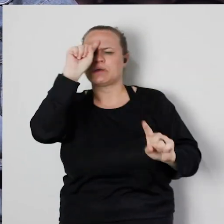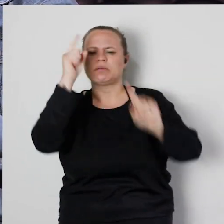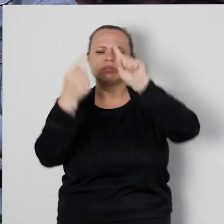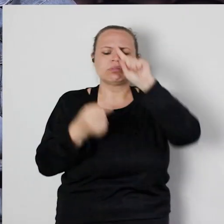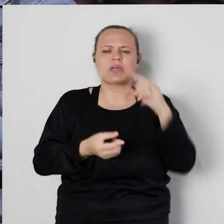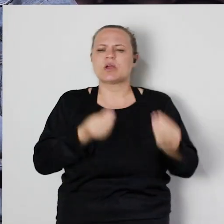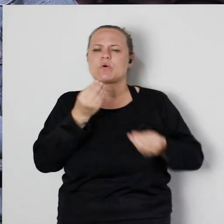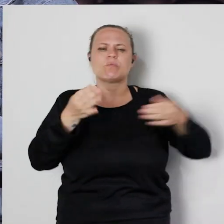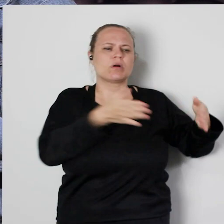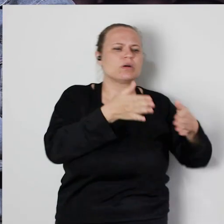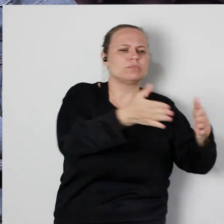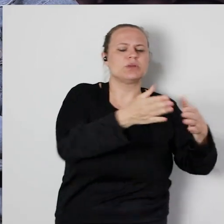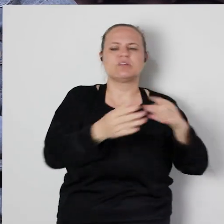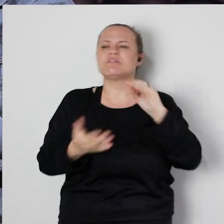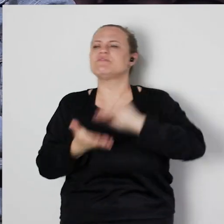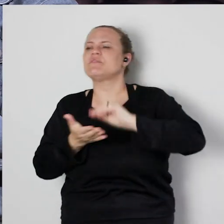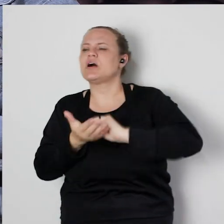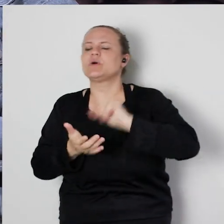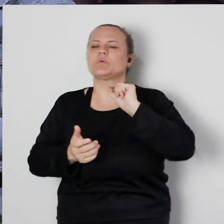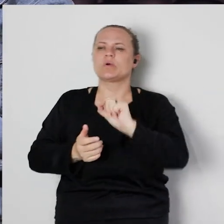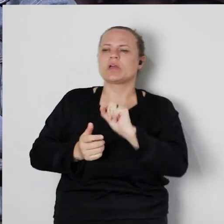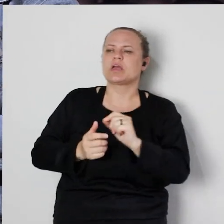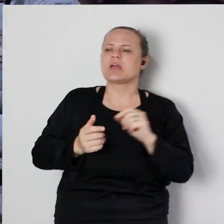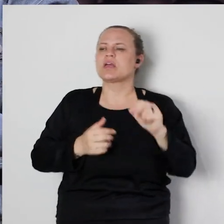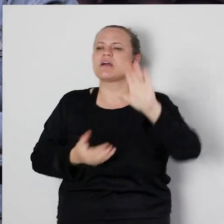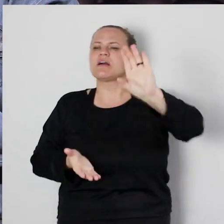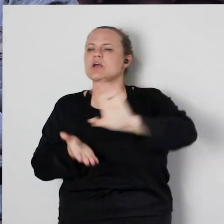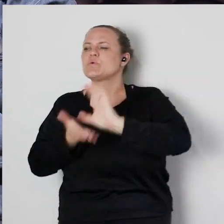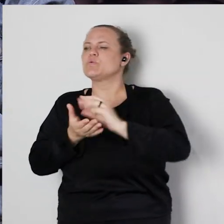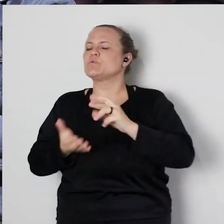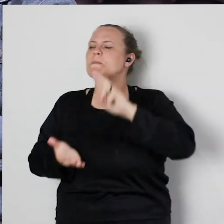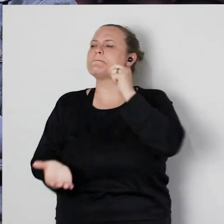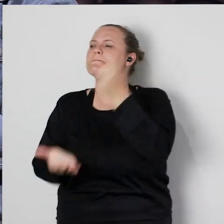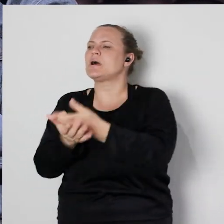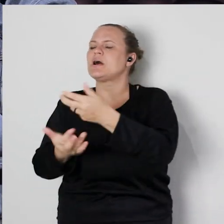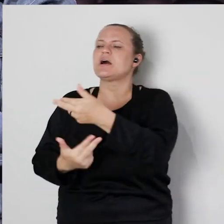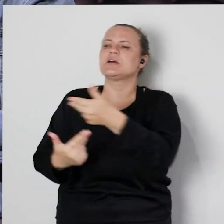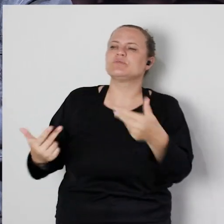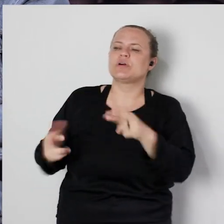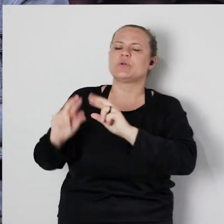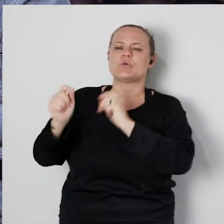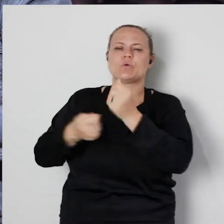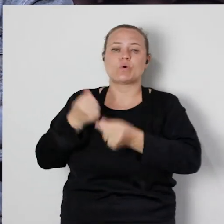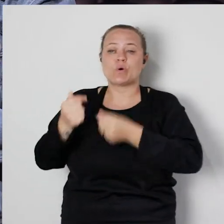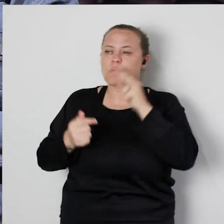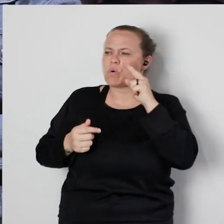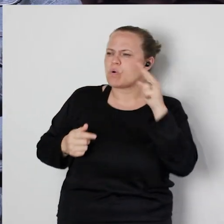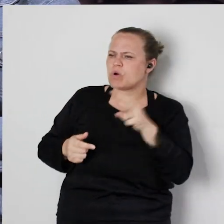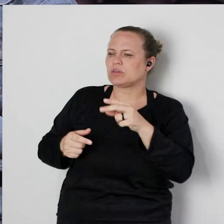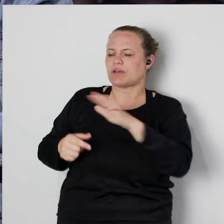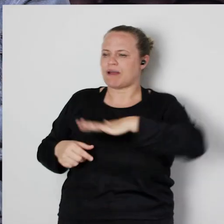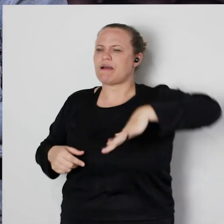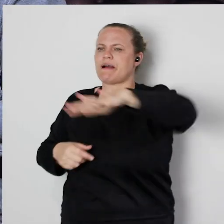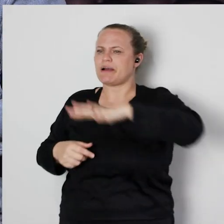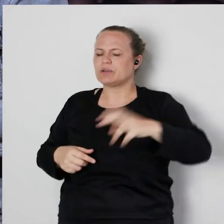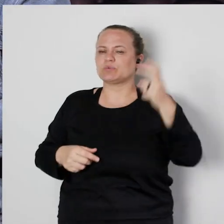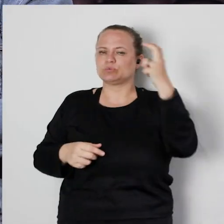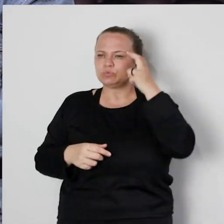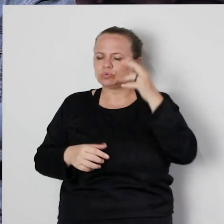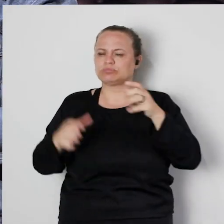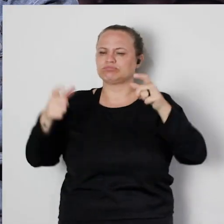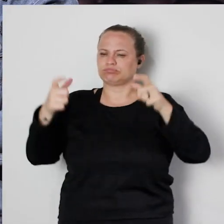a ter pela primeira vez uma lei, um plano, um sistema, para onde a gente tem que ir, o que está faltando, para onde que vai o recurso, para onde que não